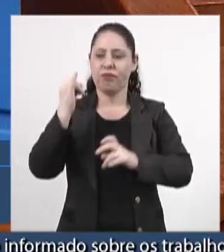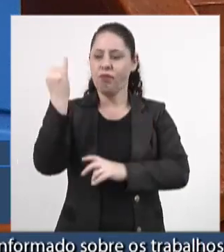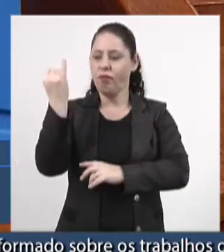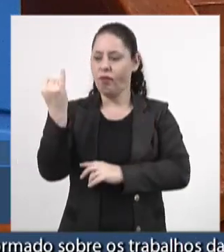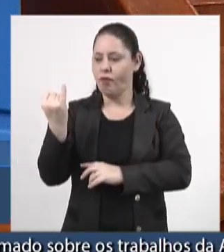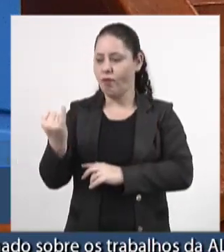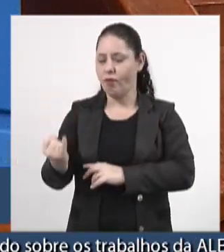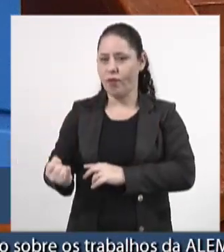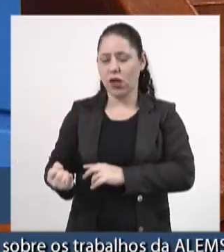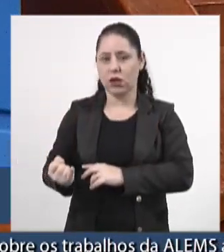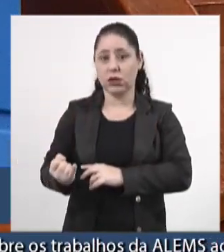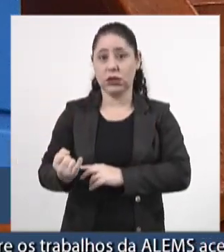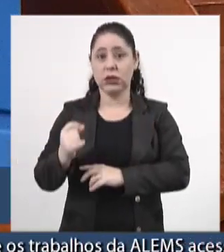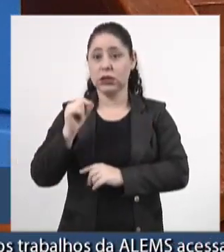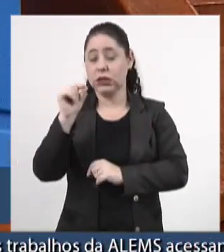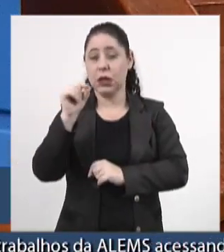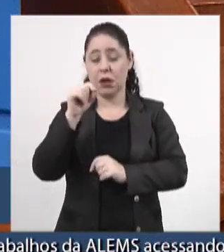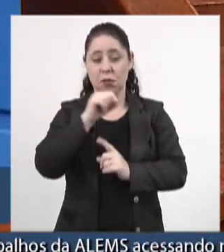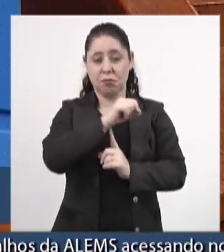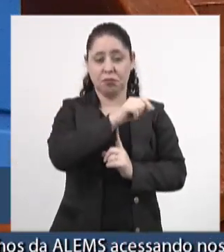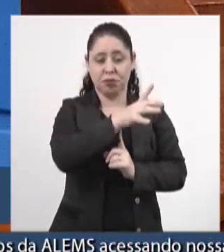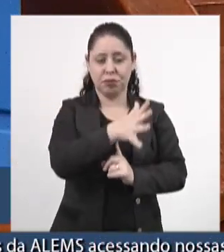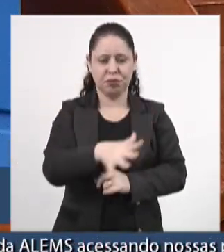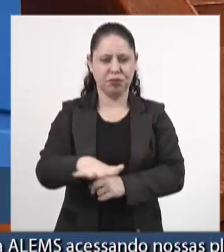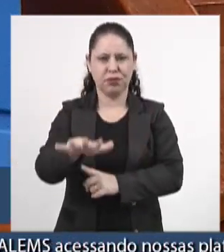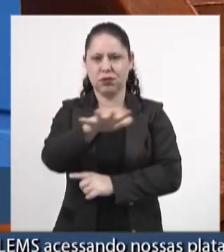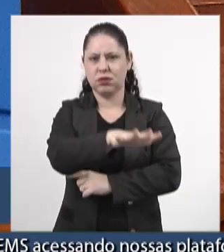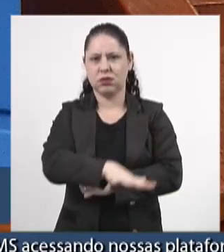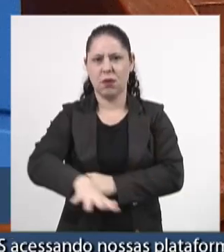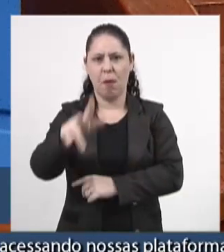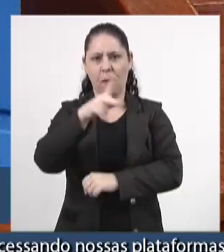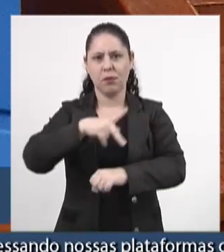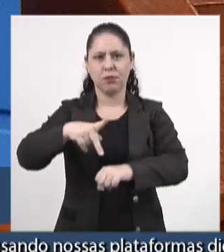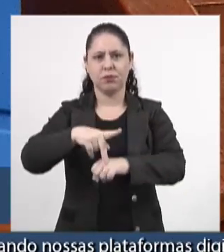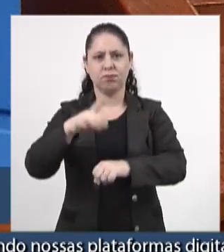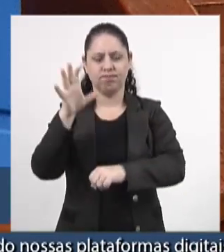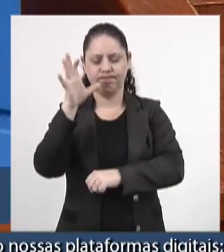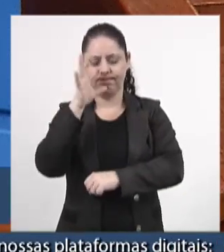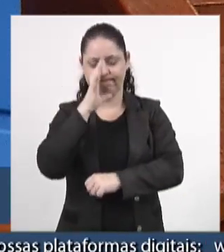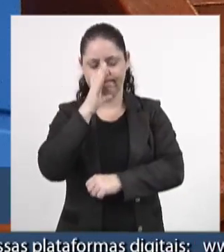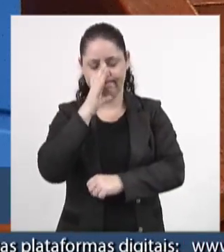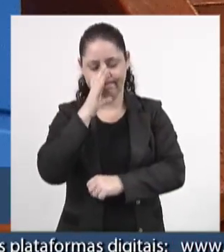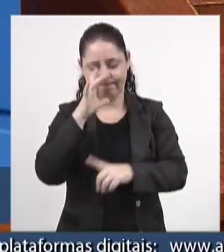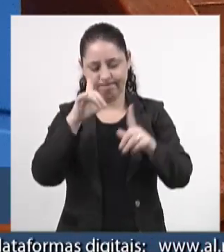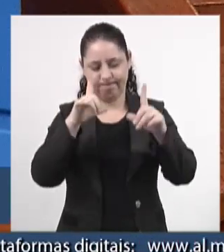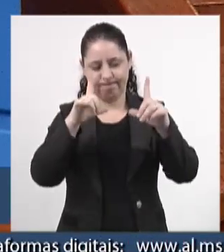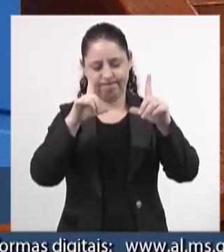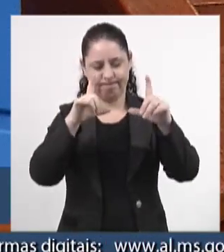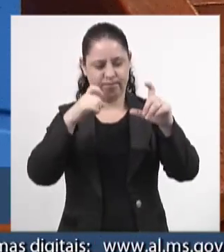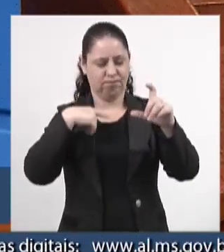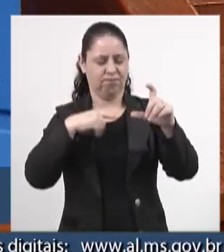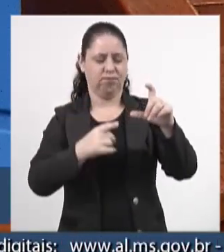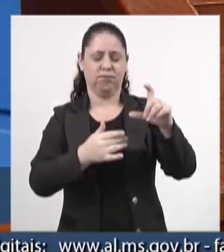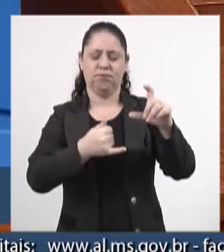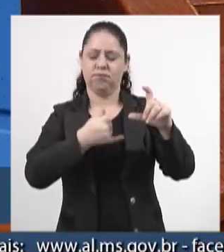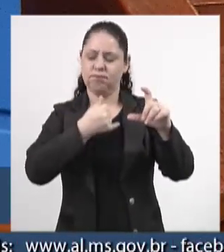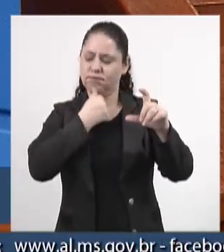que circulou por todo o país, deputada Mara Caseiro. Uma tristeza de cortar o